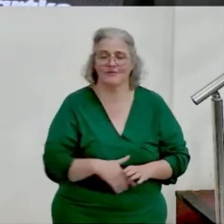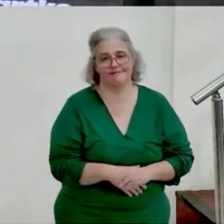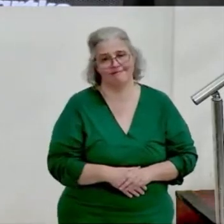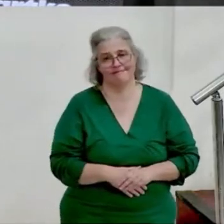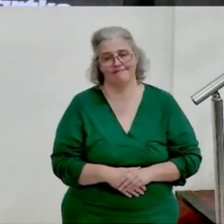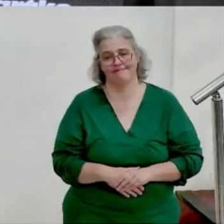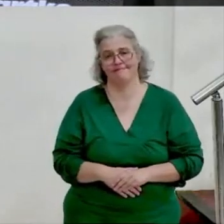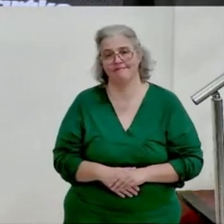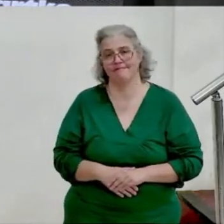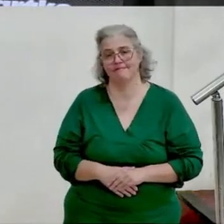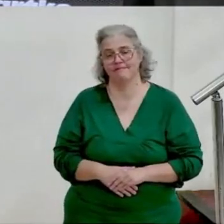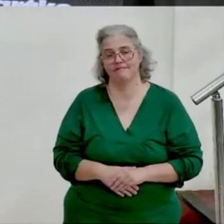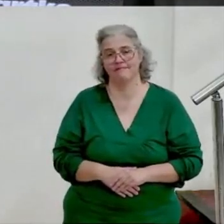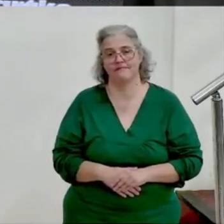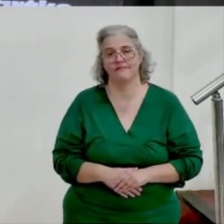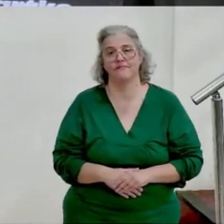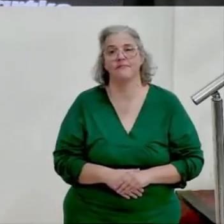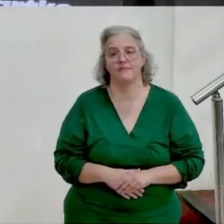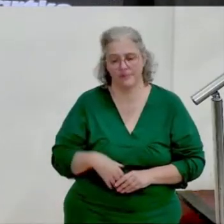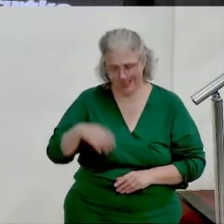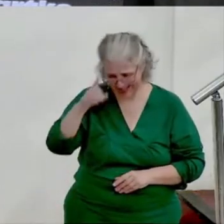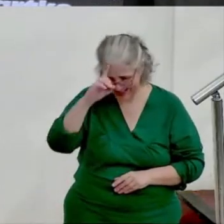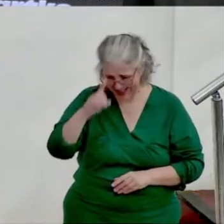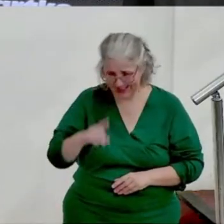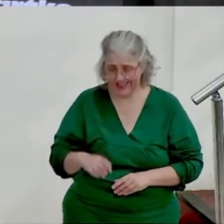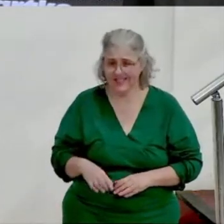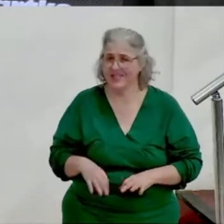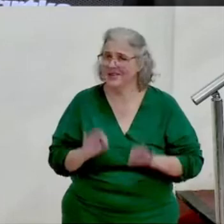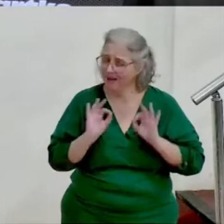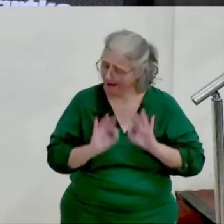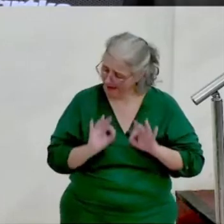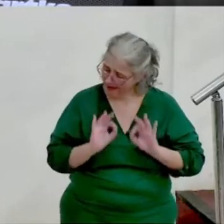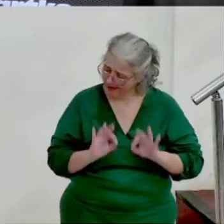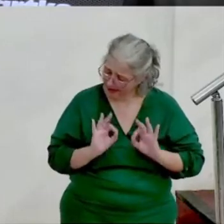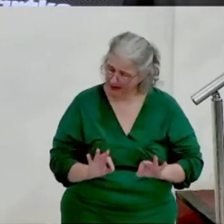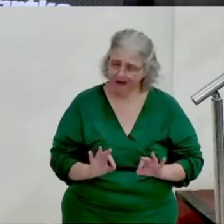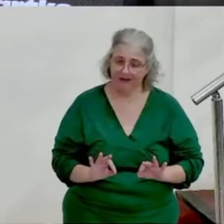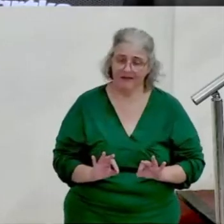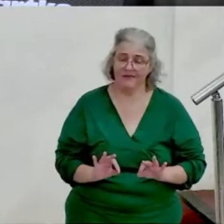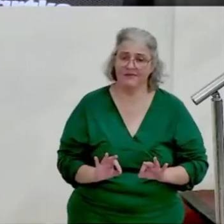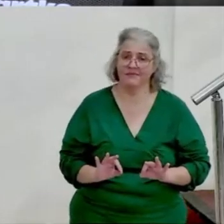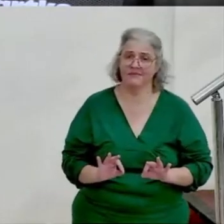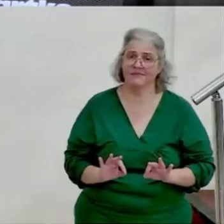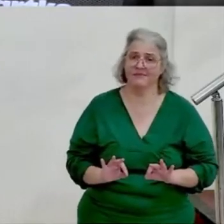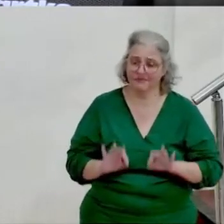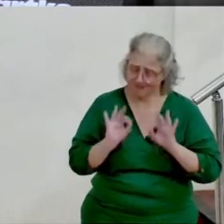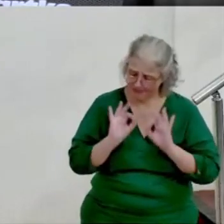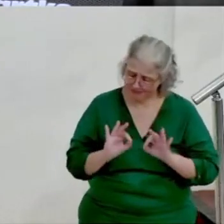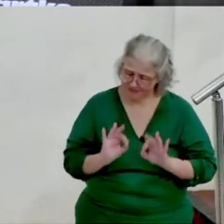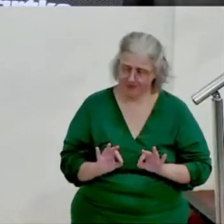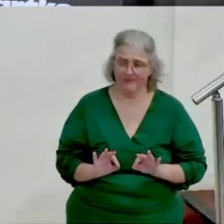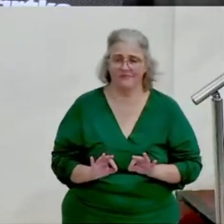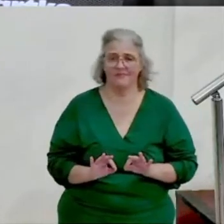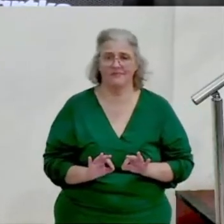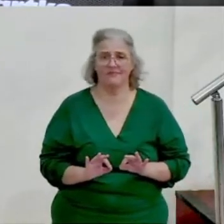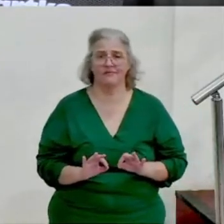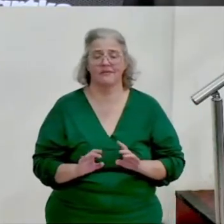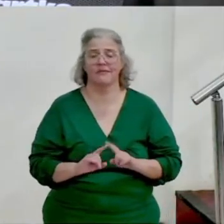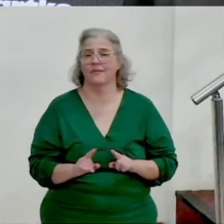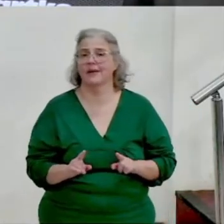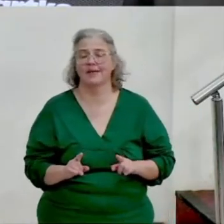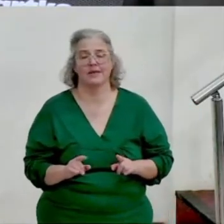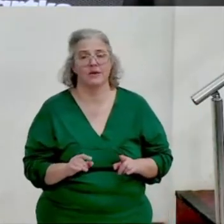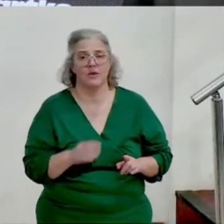Senhor. Ele será um dia terrível, é verdade. Mas ele não apanhará os filhos da